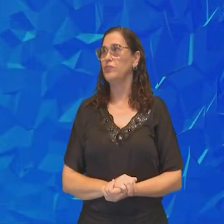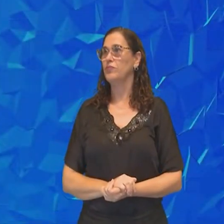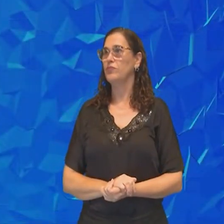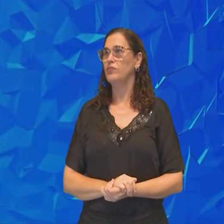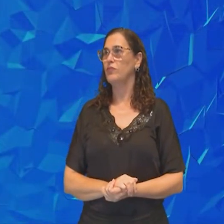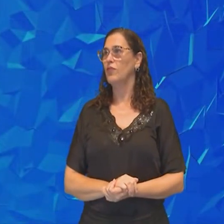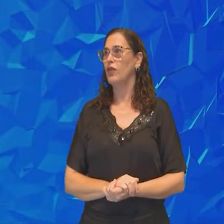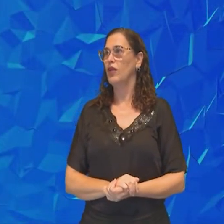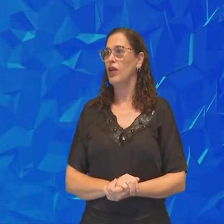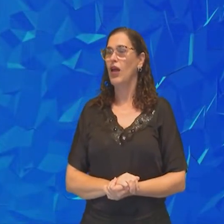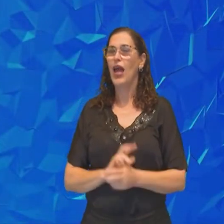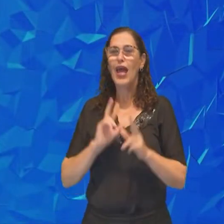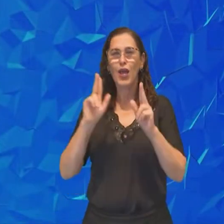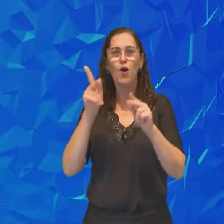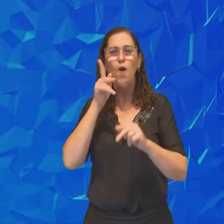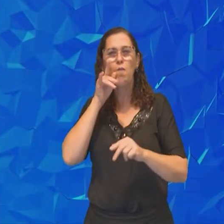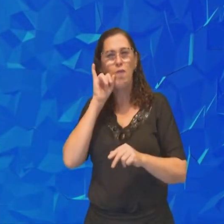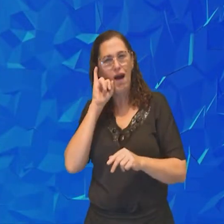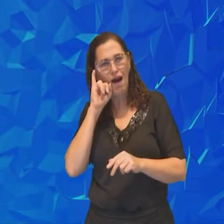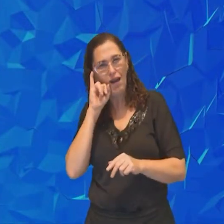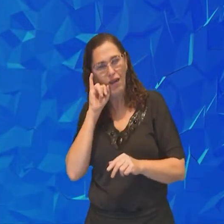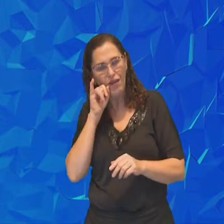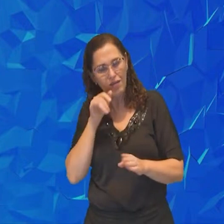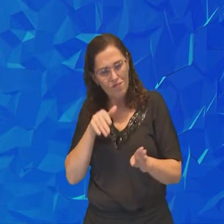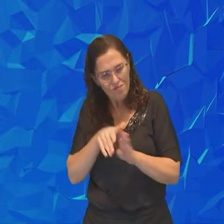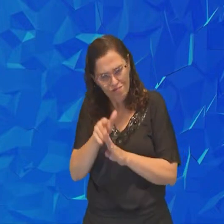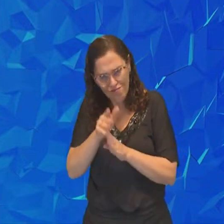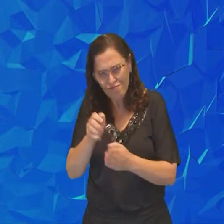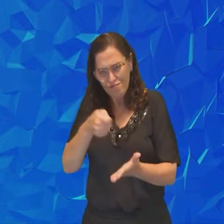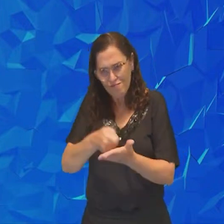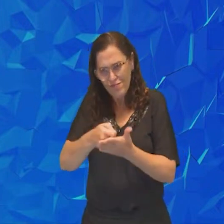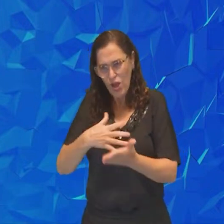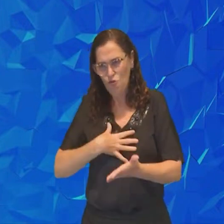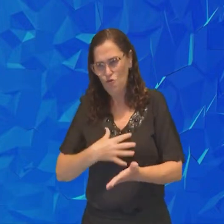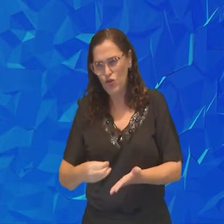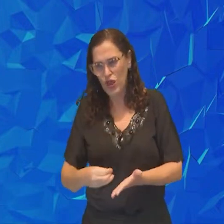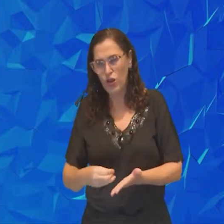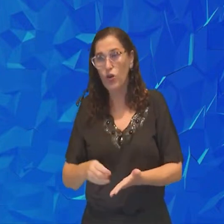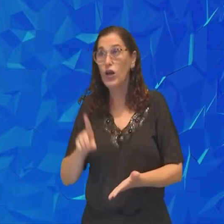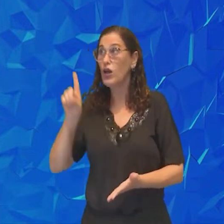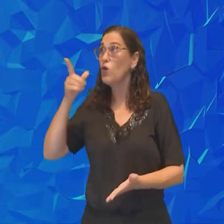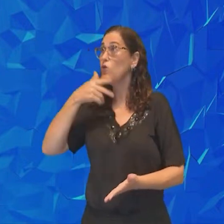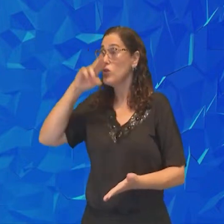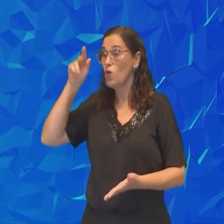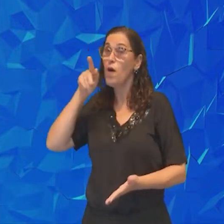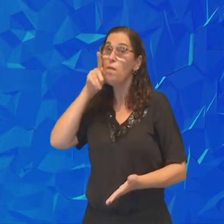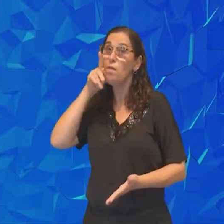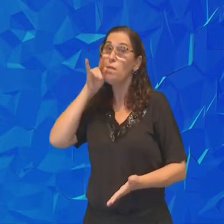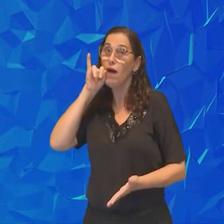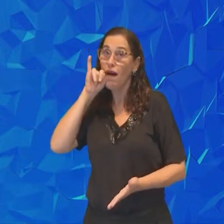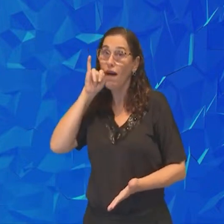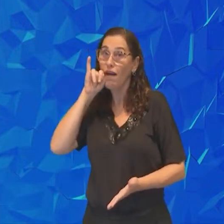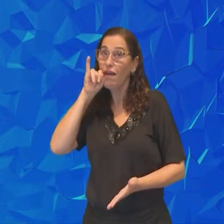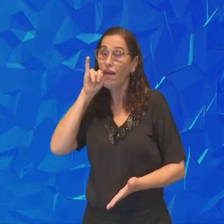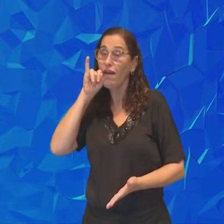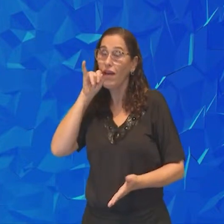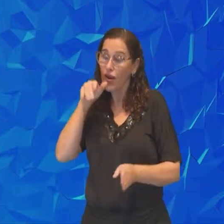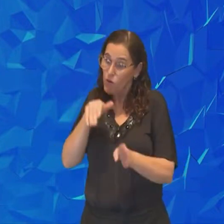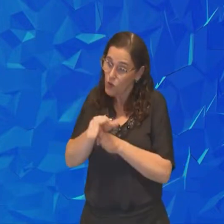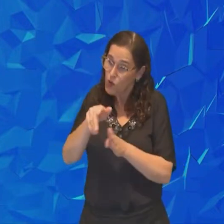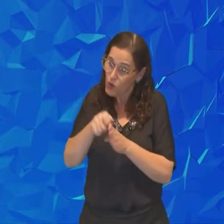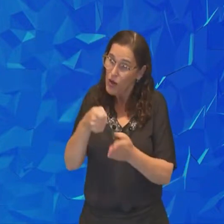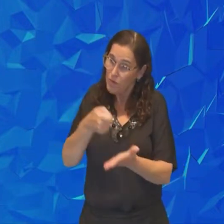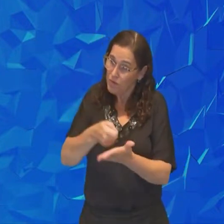Como o Pai repreende e disciplina o seu Filho, o Senhor também, como Pai, Ele nos disciplina e Ele nos